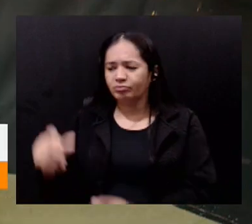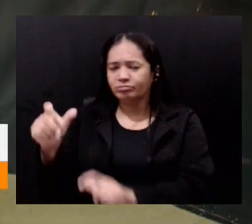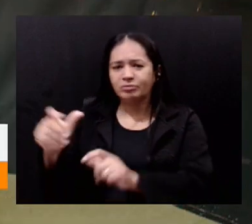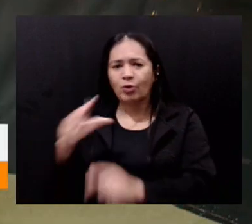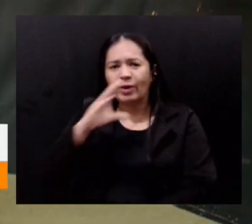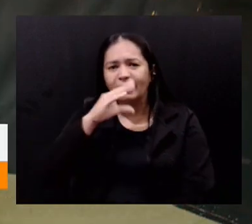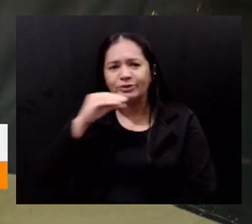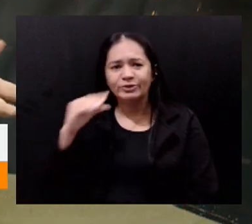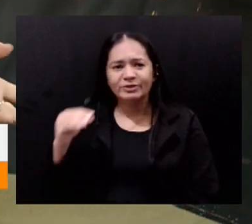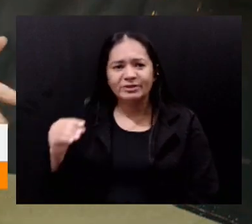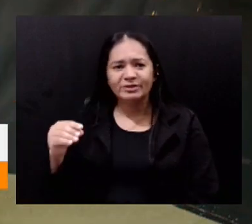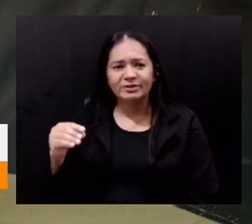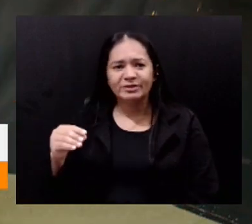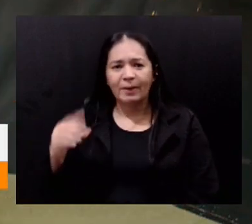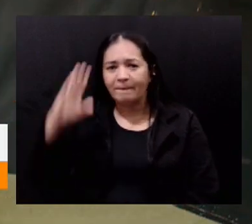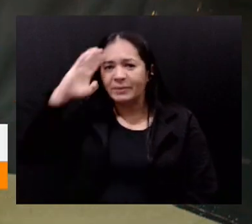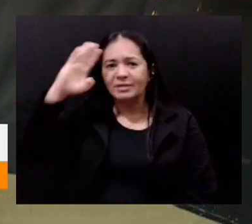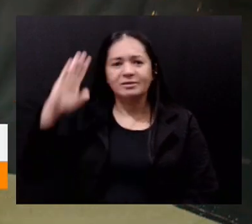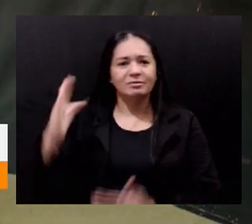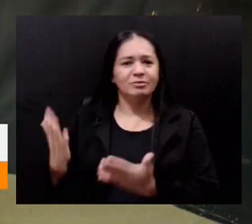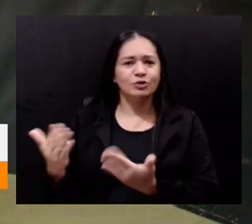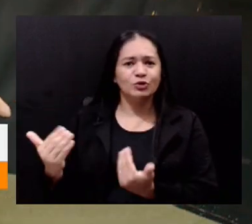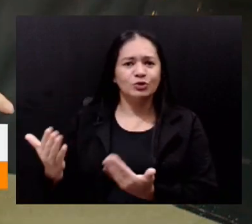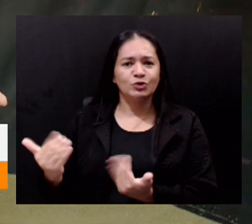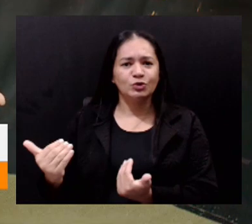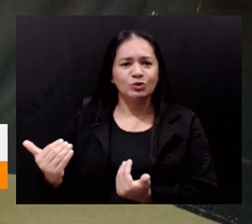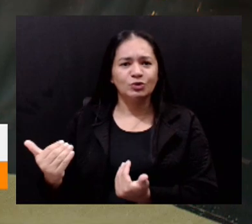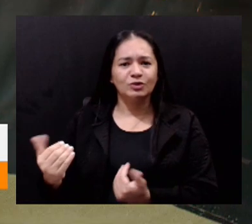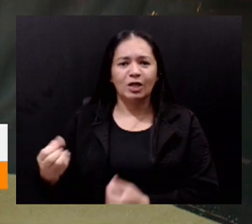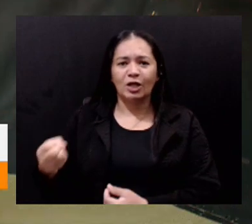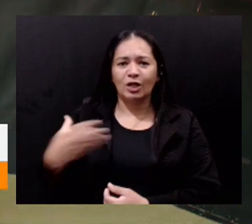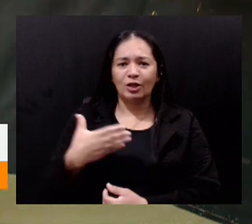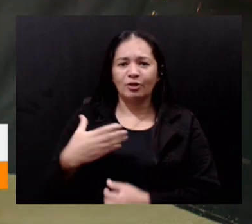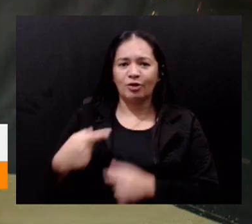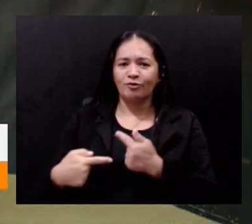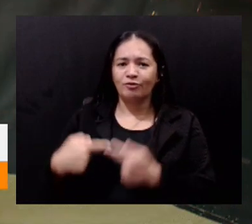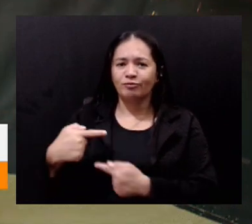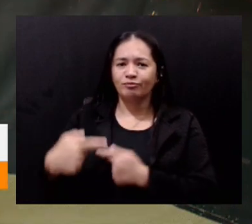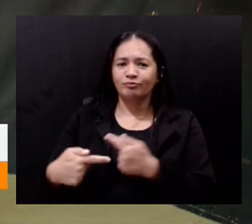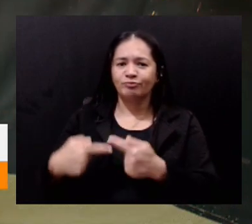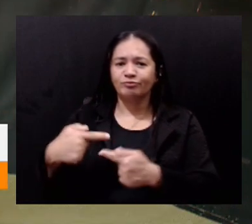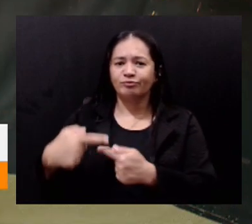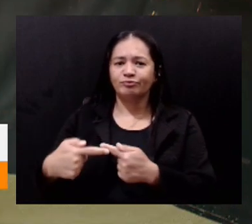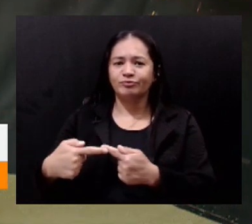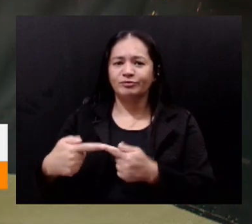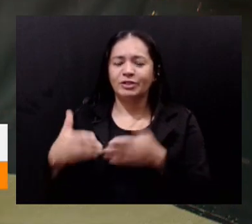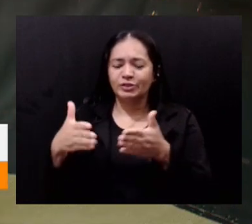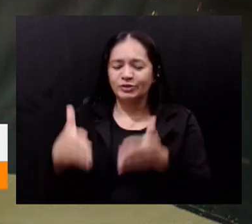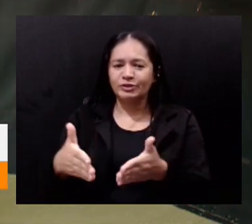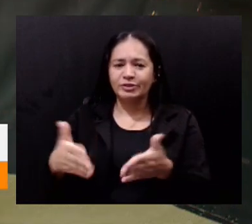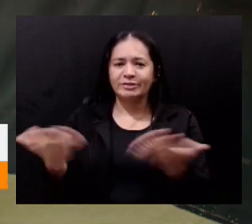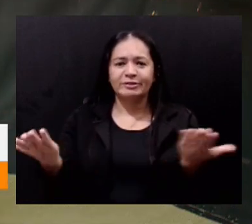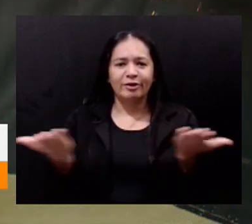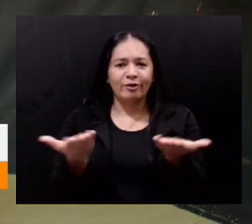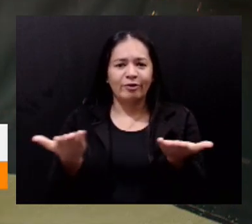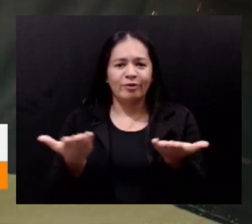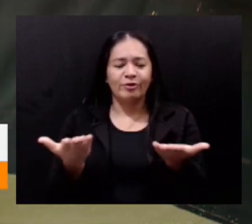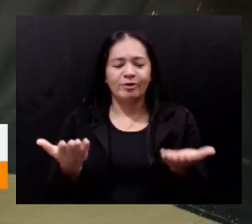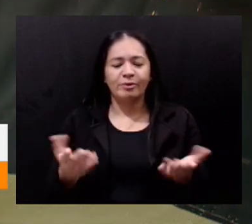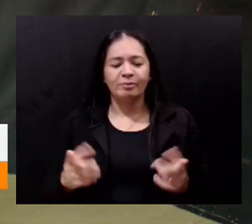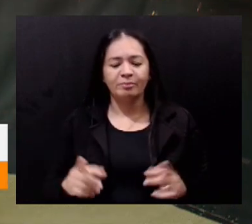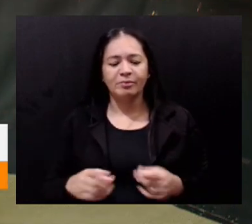os jovens, né, porque é a nova geração, né, a geração que tá chegando agora, a geração que está vindo, percebe como eles